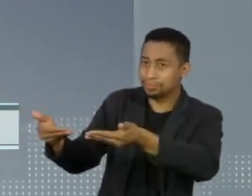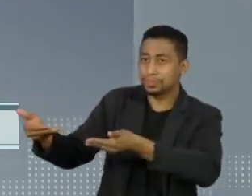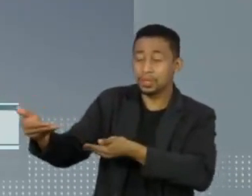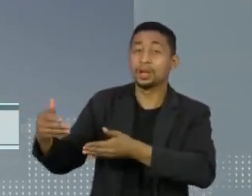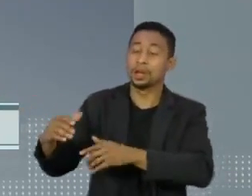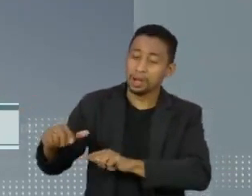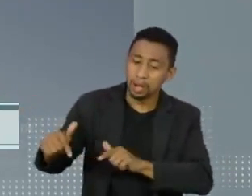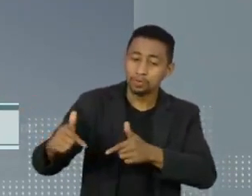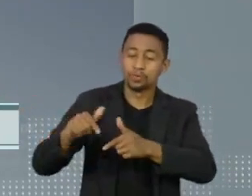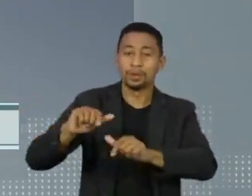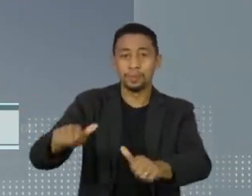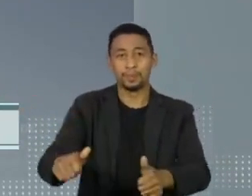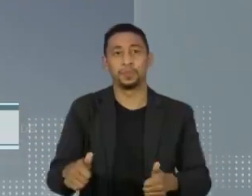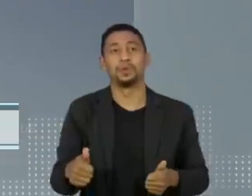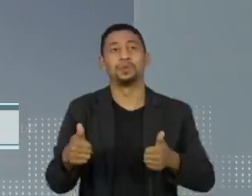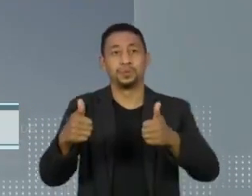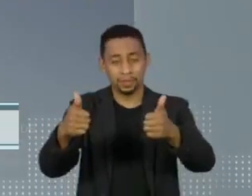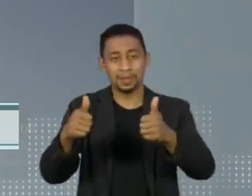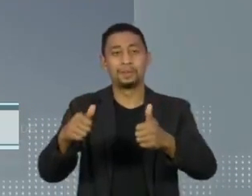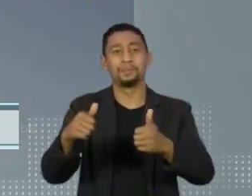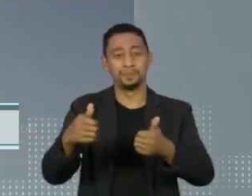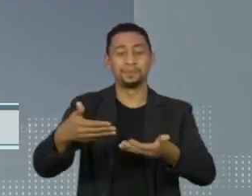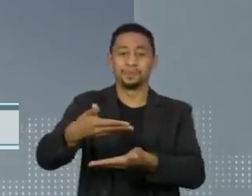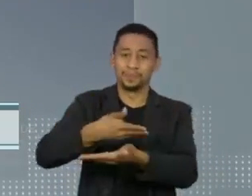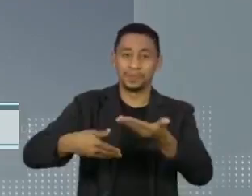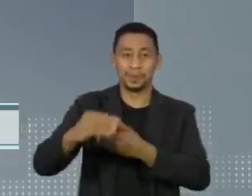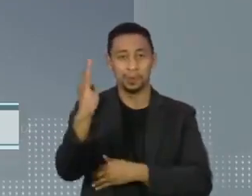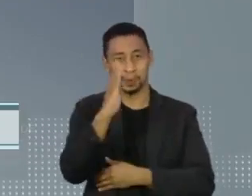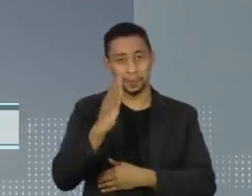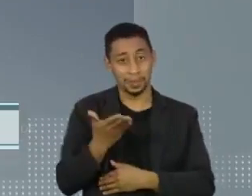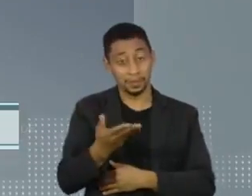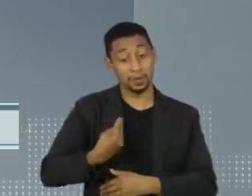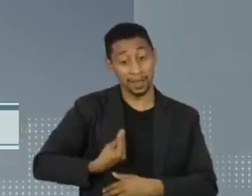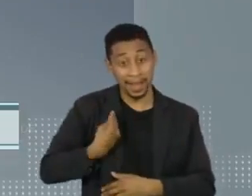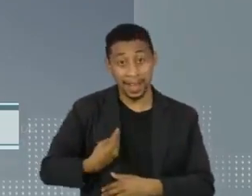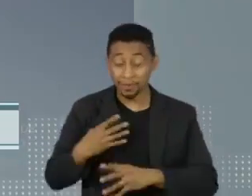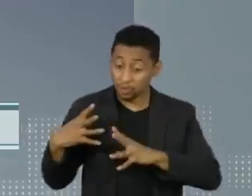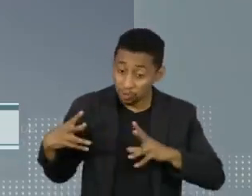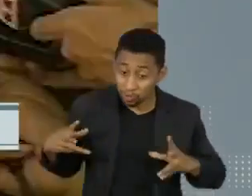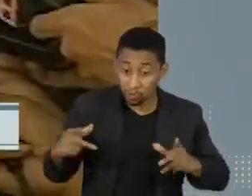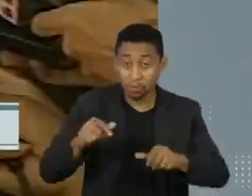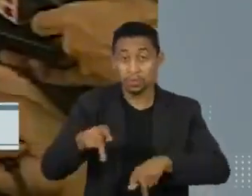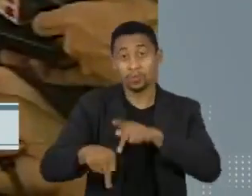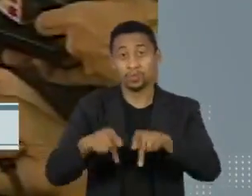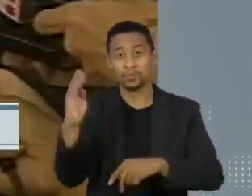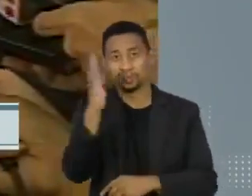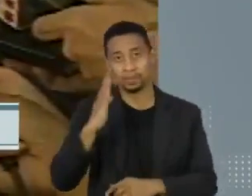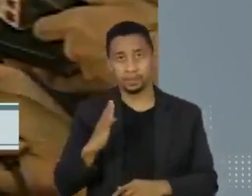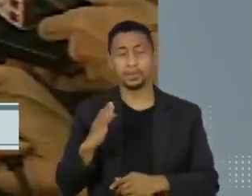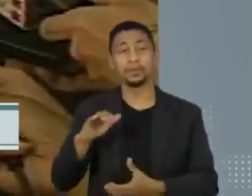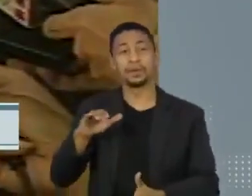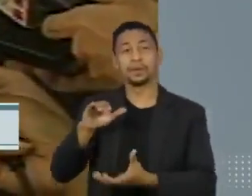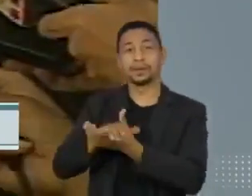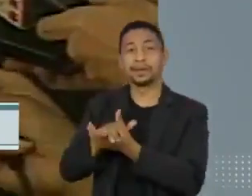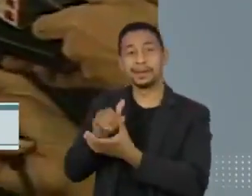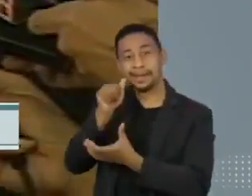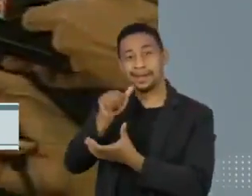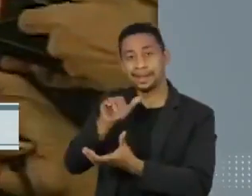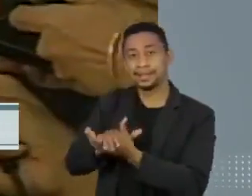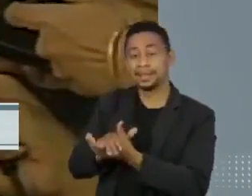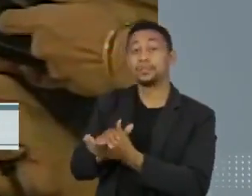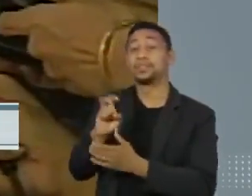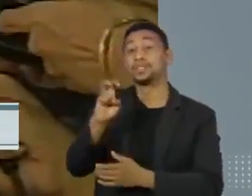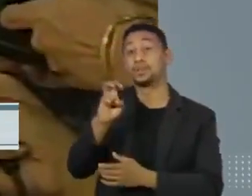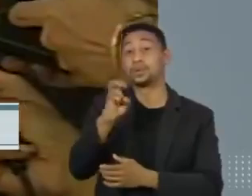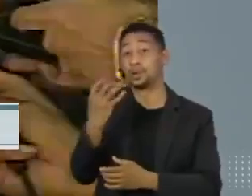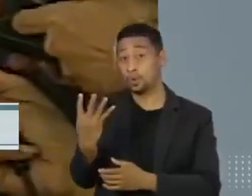melhorar concretamente a inserção internacional do país e a vida de todos os brasileiros. Ele foi casado por 54